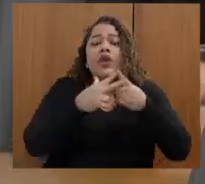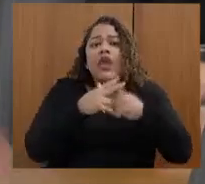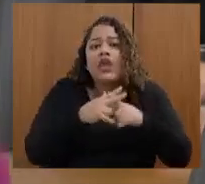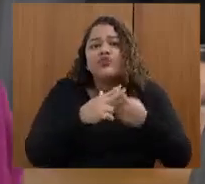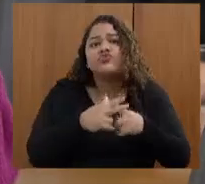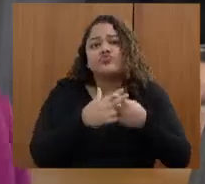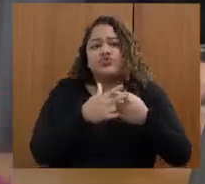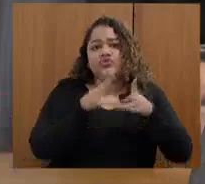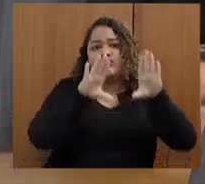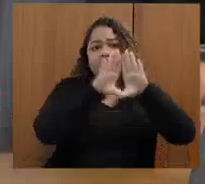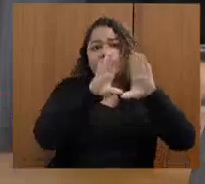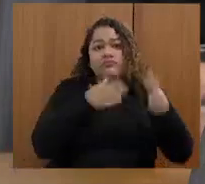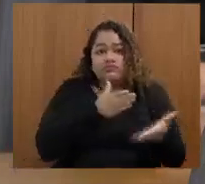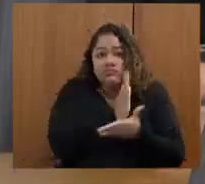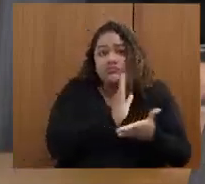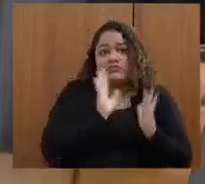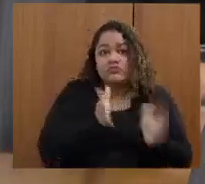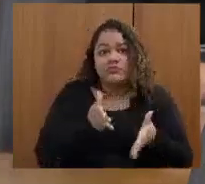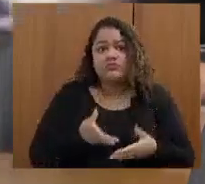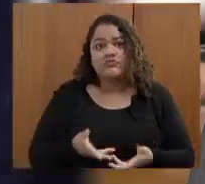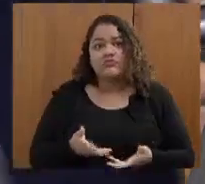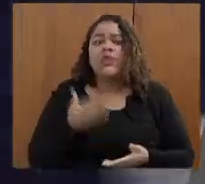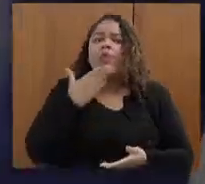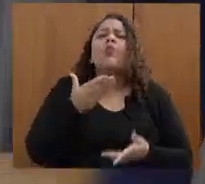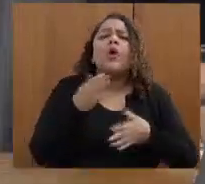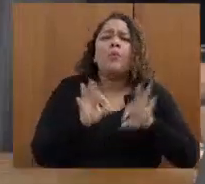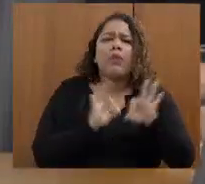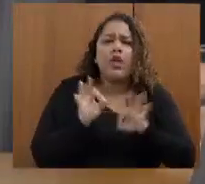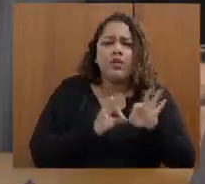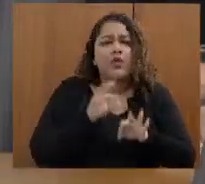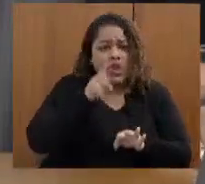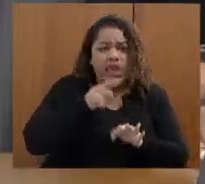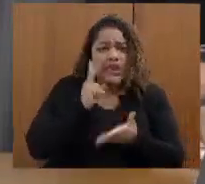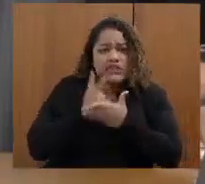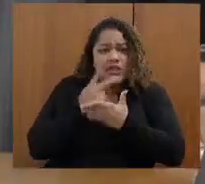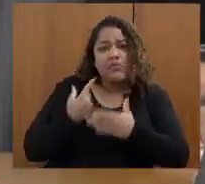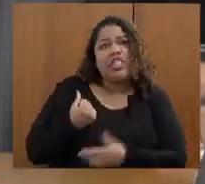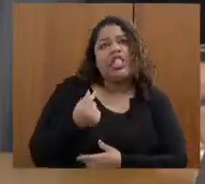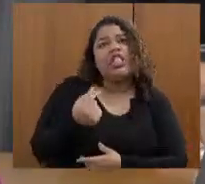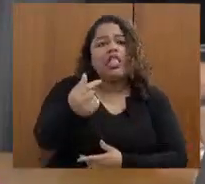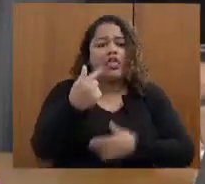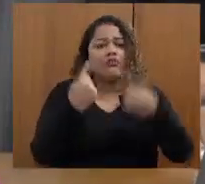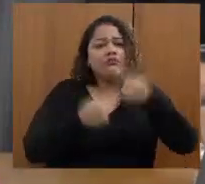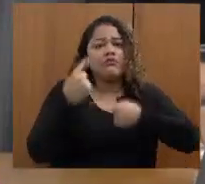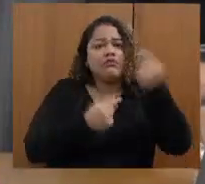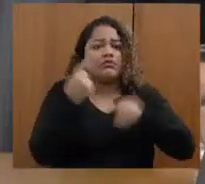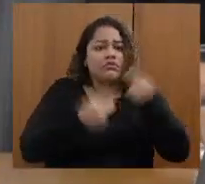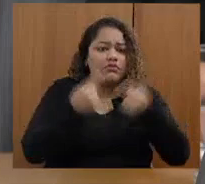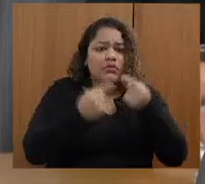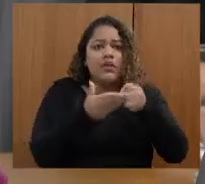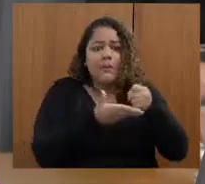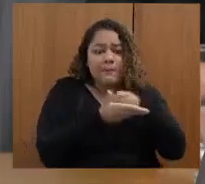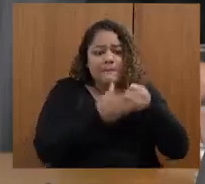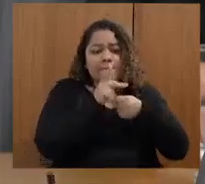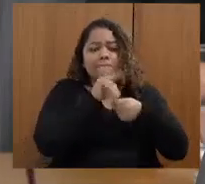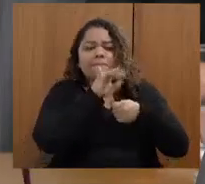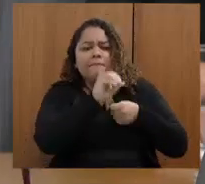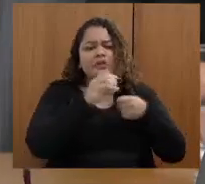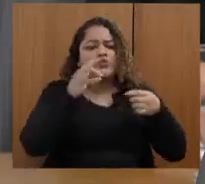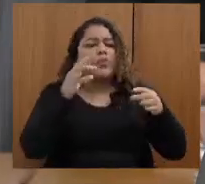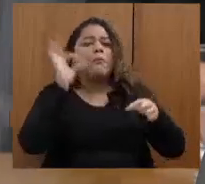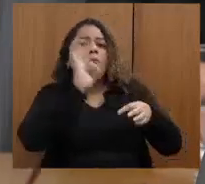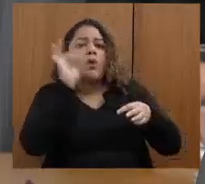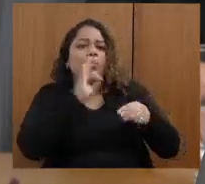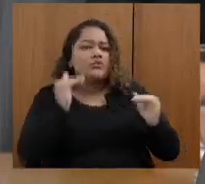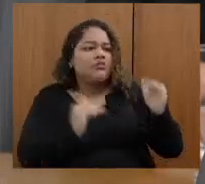qual é o plano o plano é isso a gente ficar para o resto da vida discutindo proporcionalidade de um piso que é para nível médio e aqui o governo